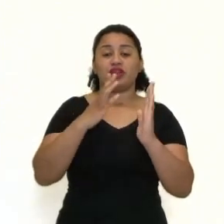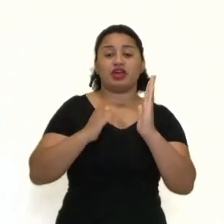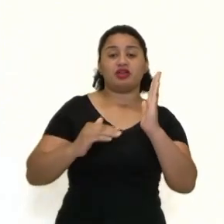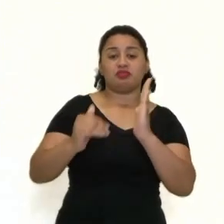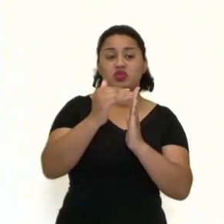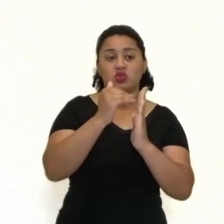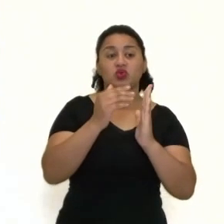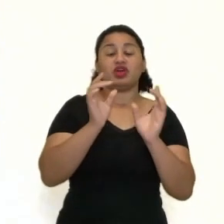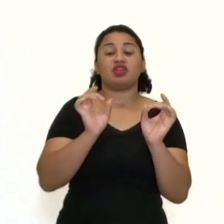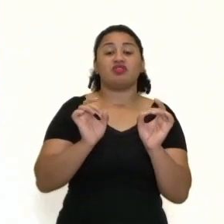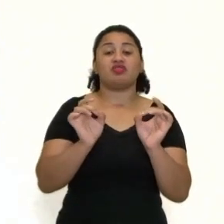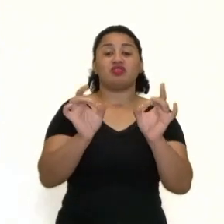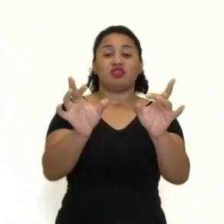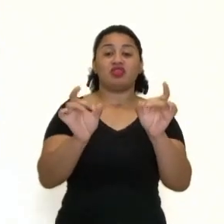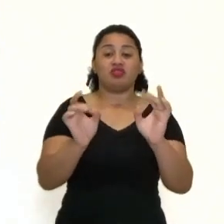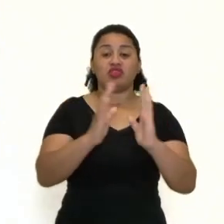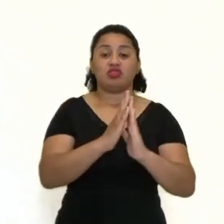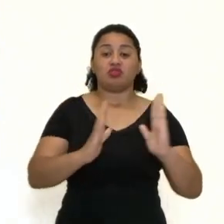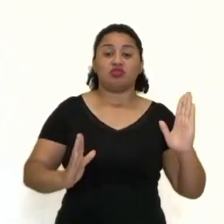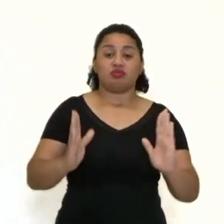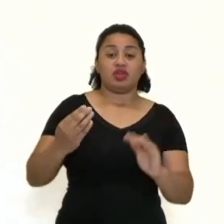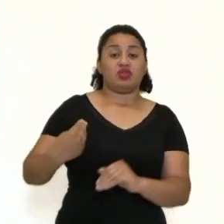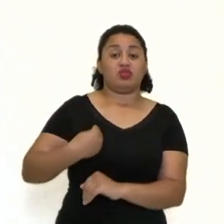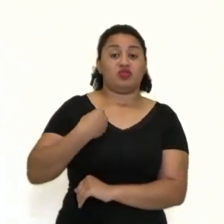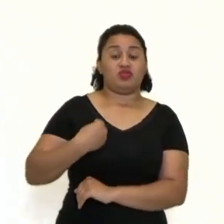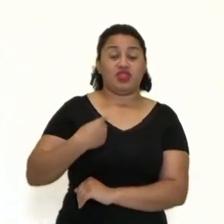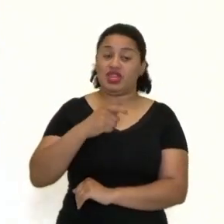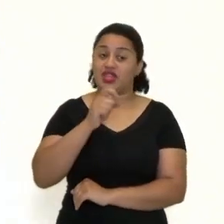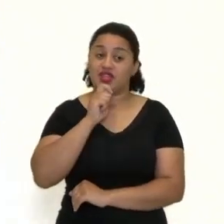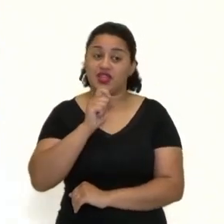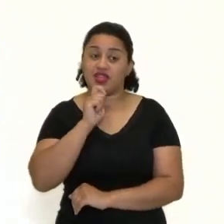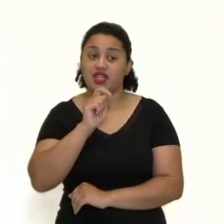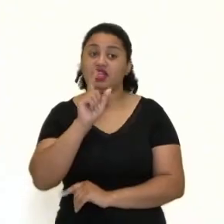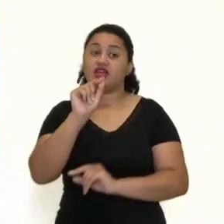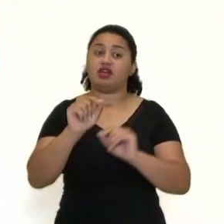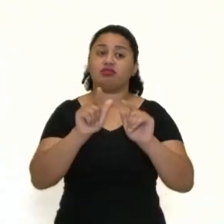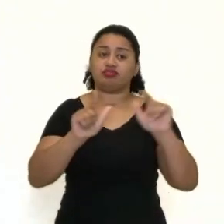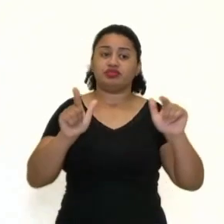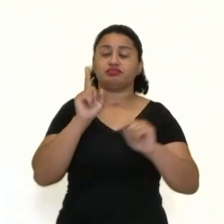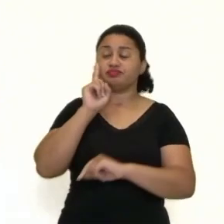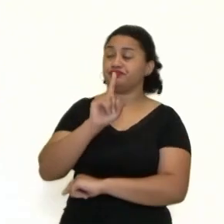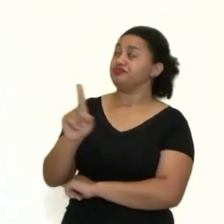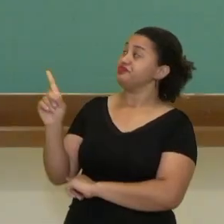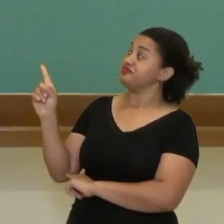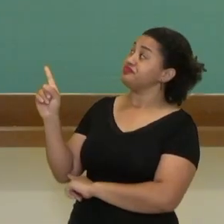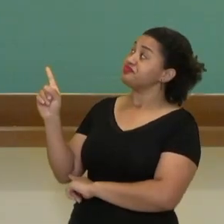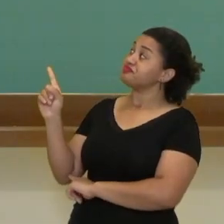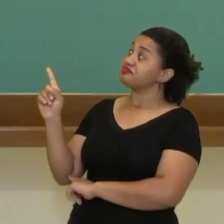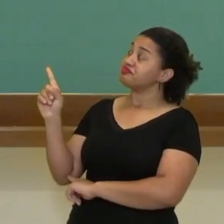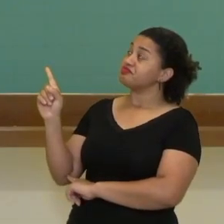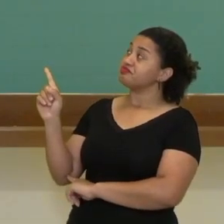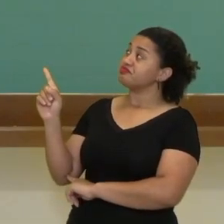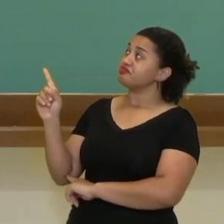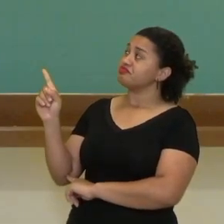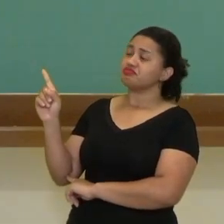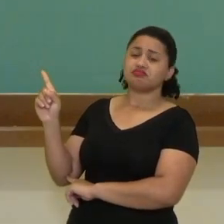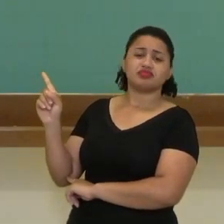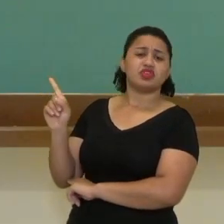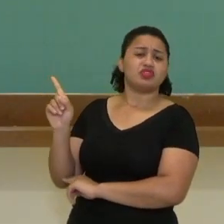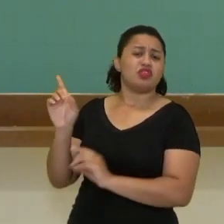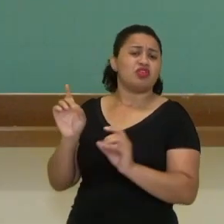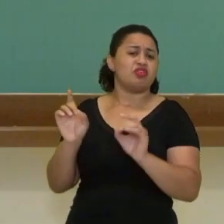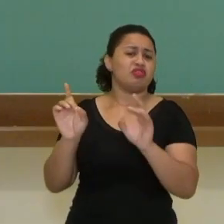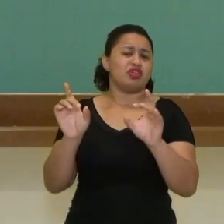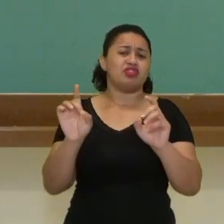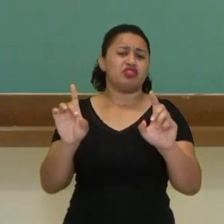foi vendida em vida, que seria A Vinha Encarnada, essa obra aqui. E ela foi vendida a preço de banana e hoje